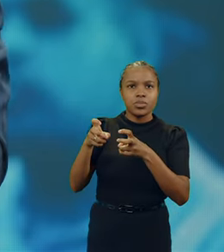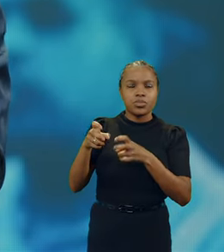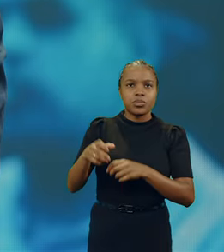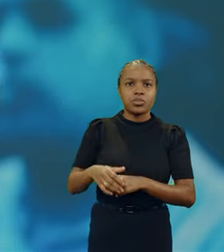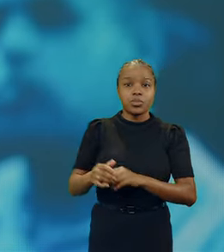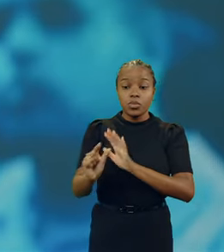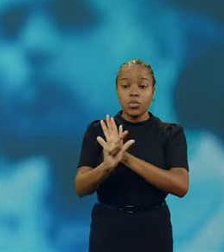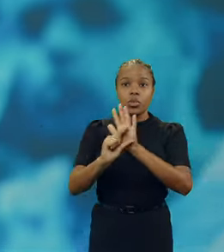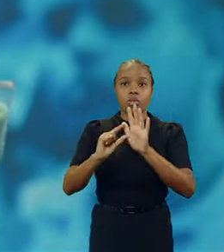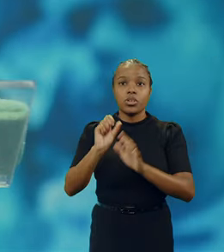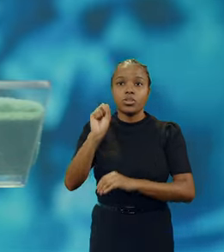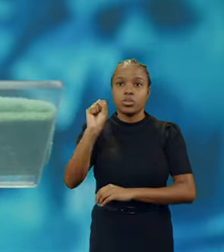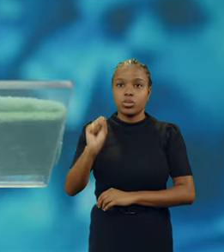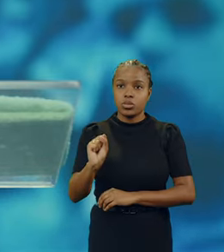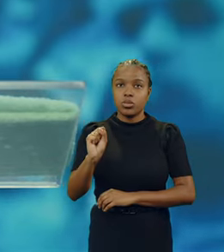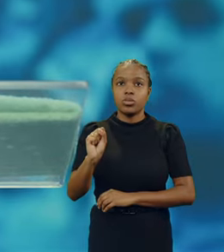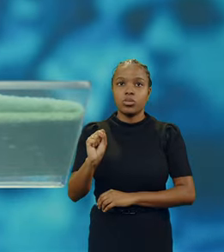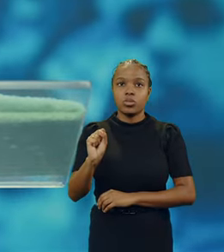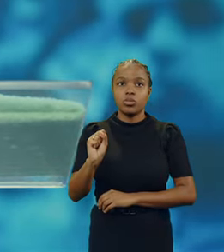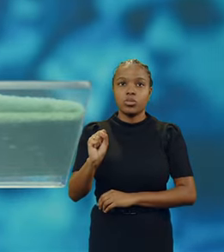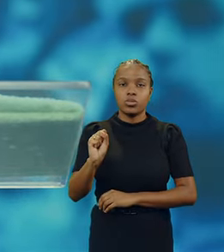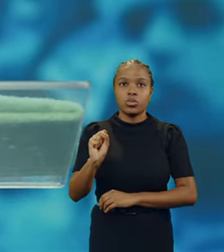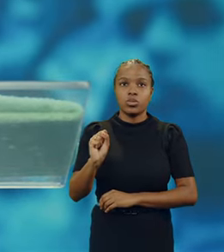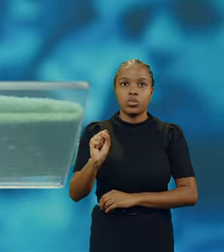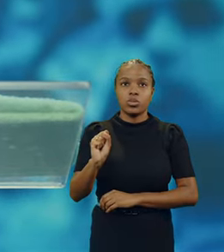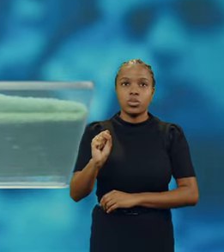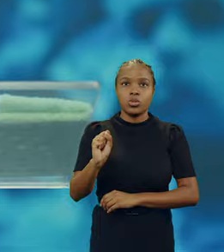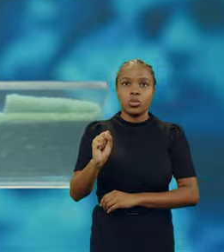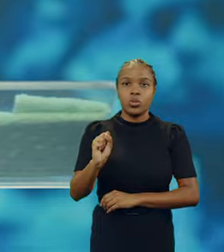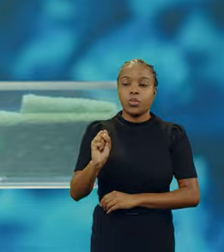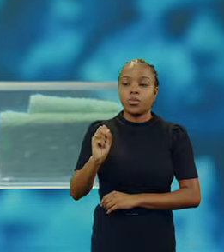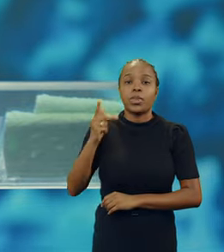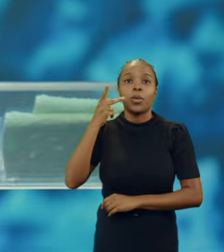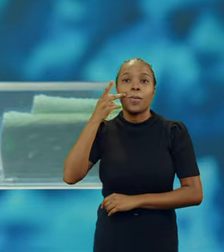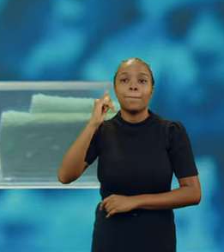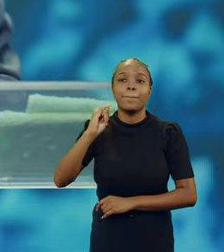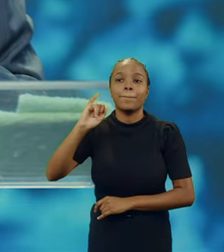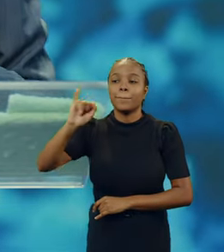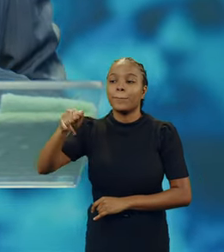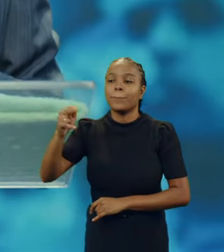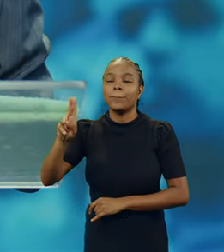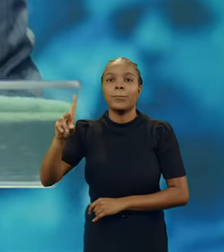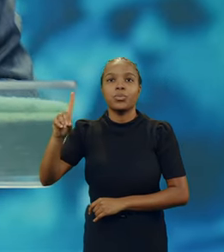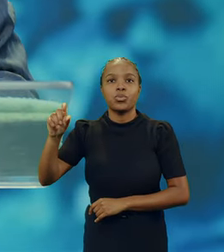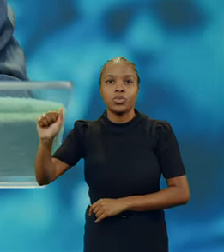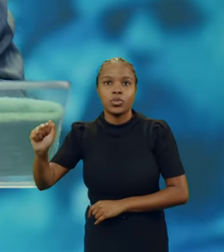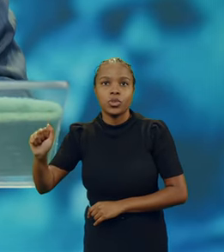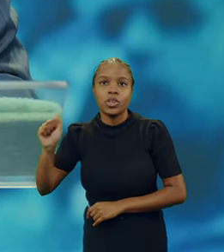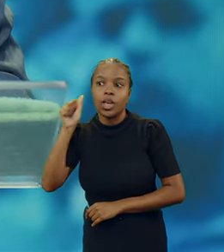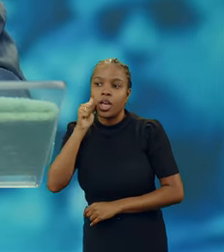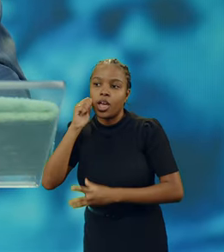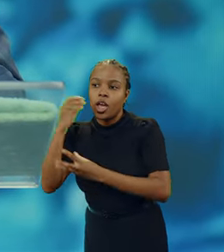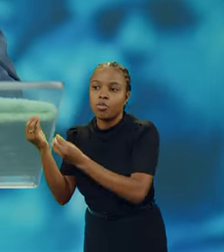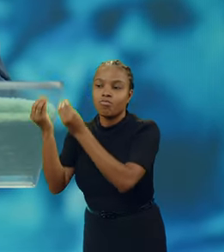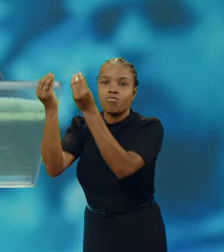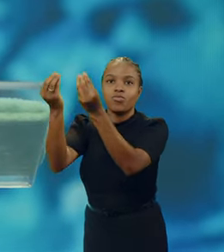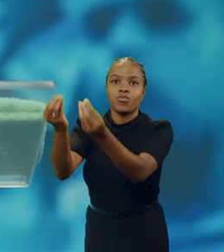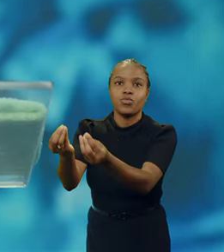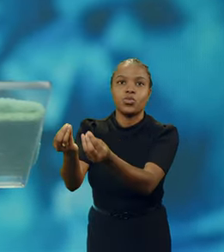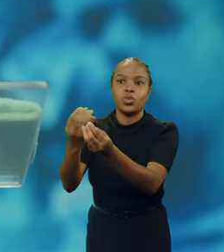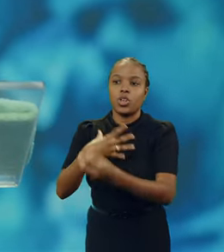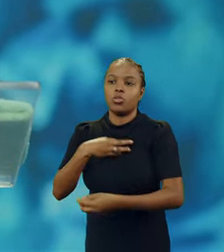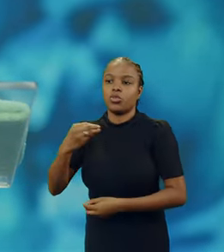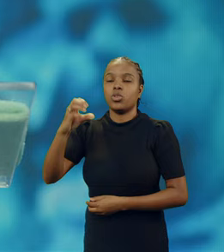No versículo 8, que quando Judá foi dar Tamar a Onã, ele disse